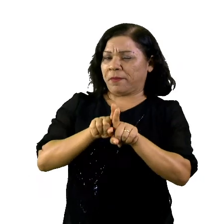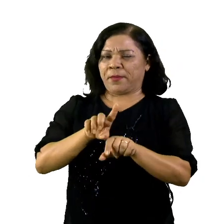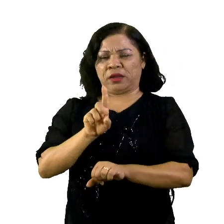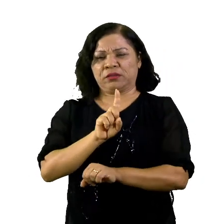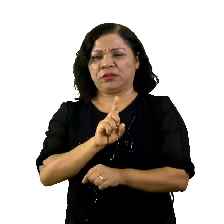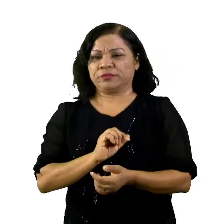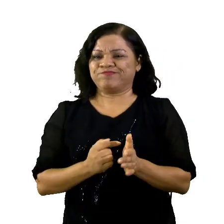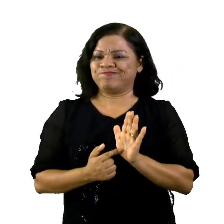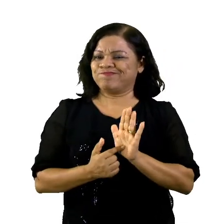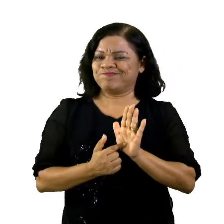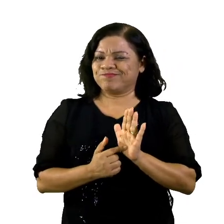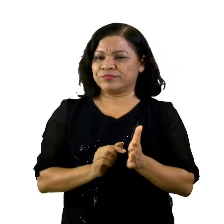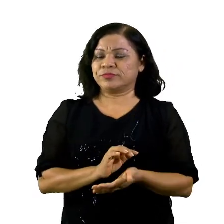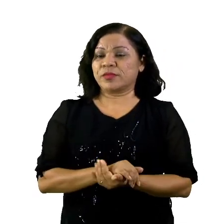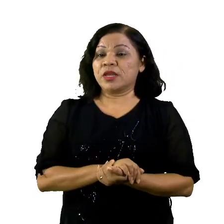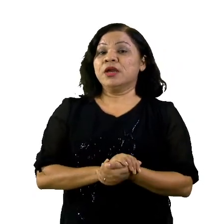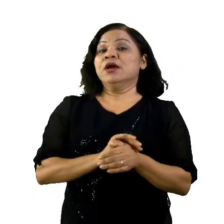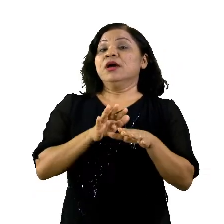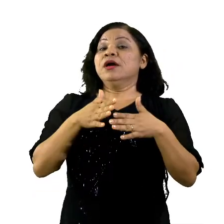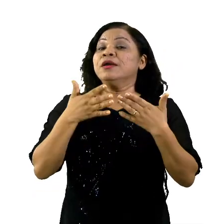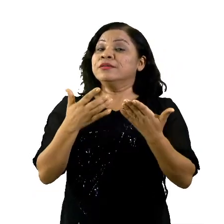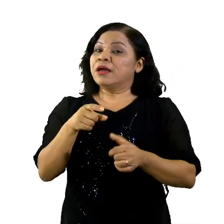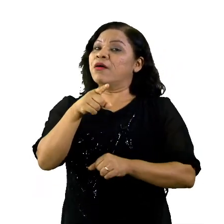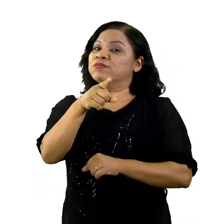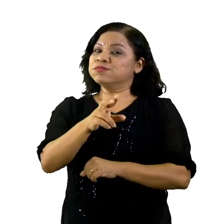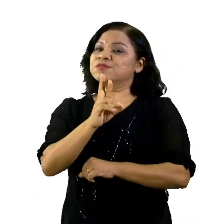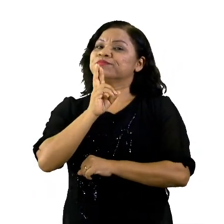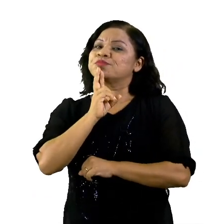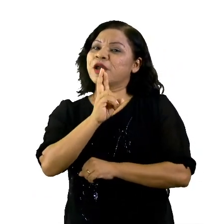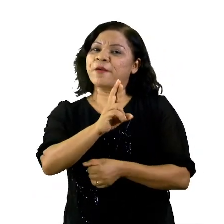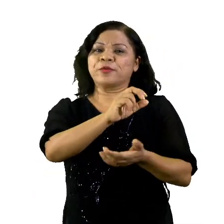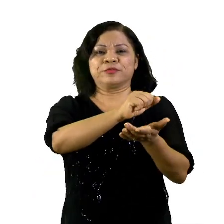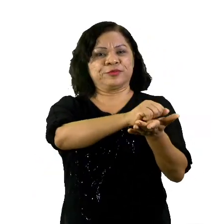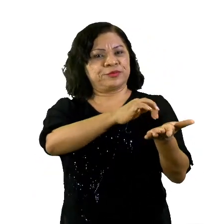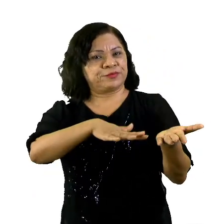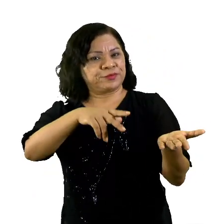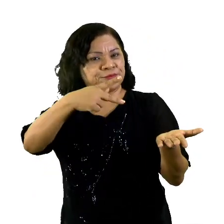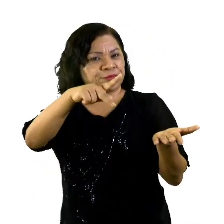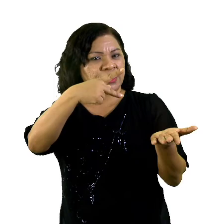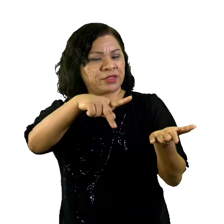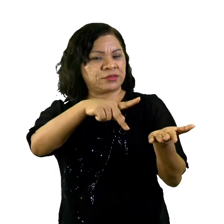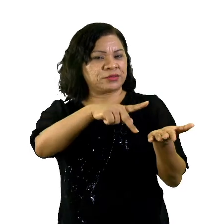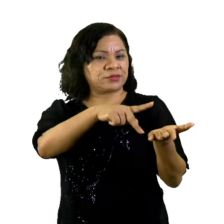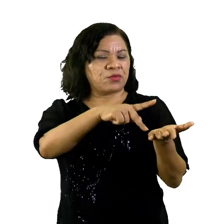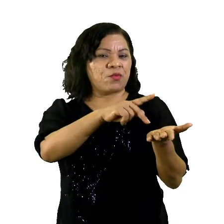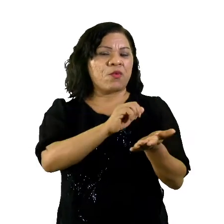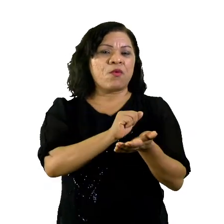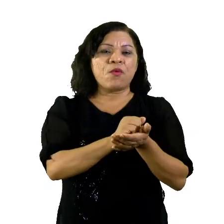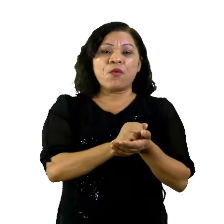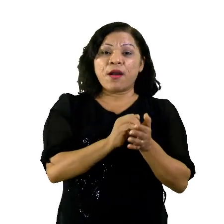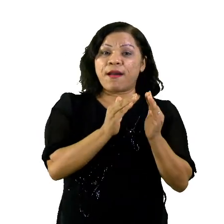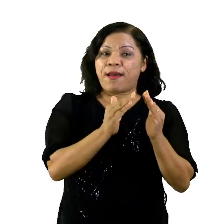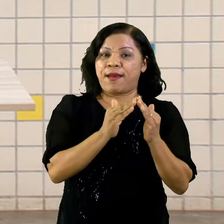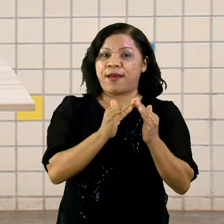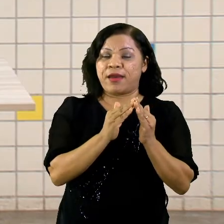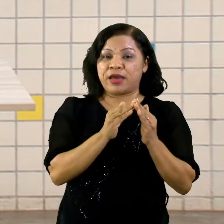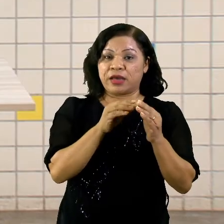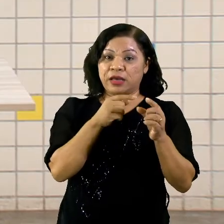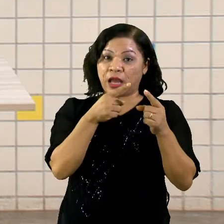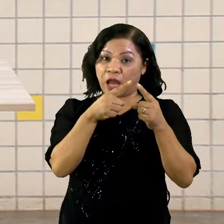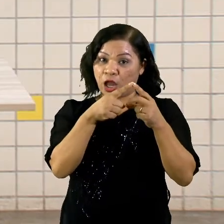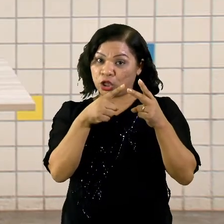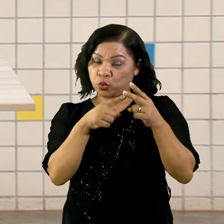Portinari, você vai responder na sua atividade em sua casa 2 perguntas. Se